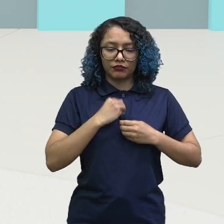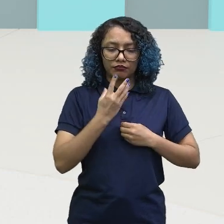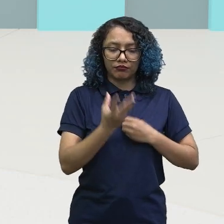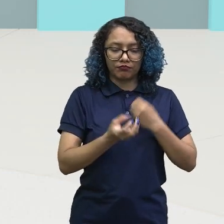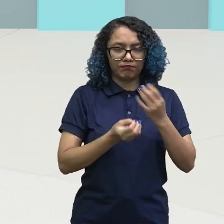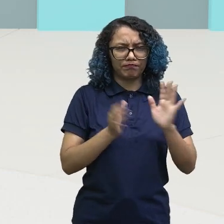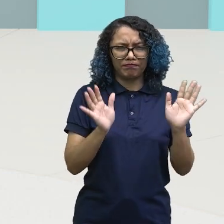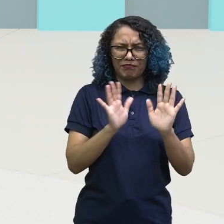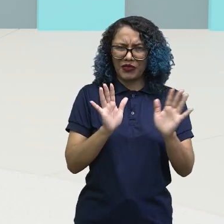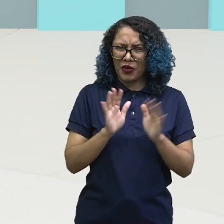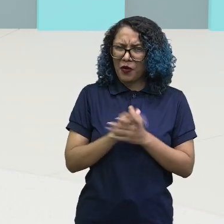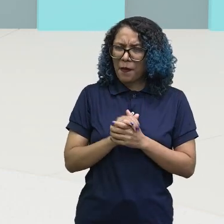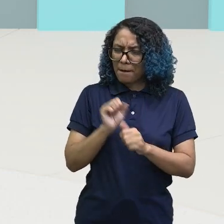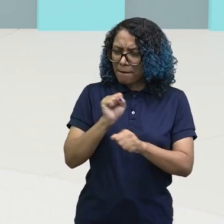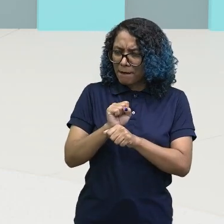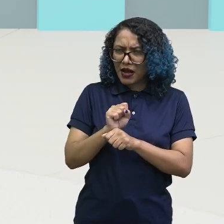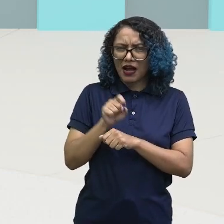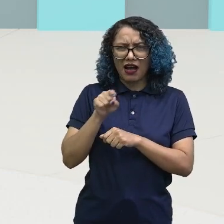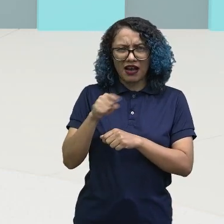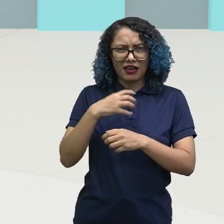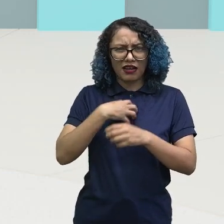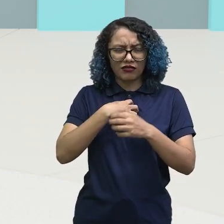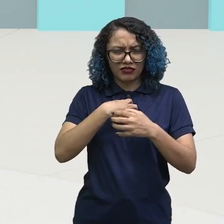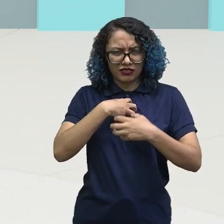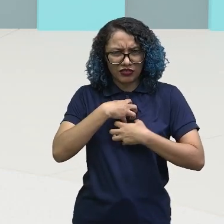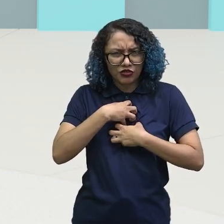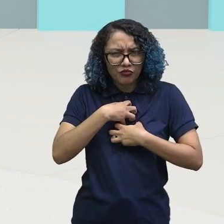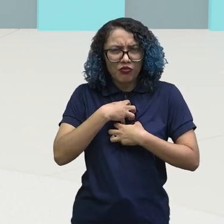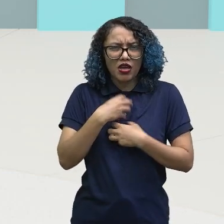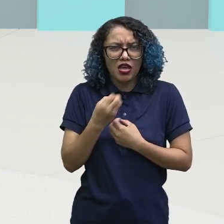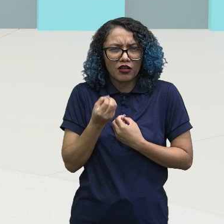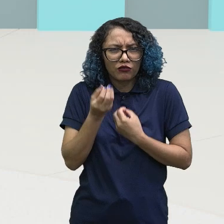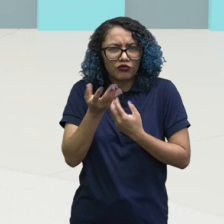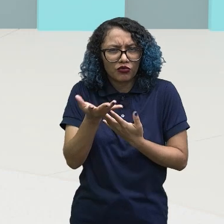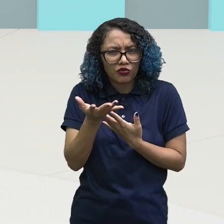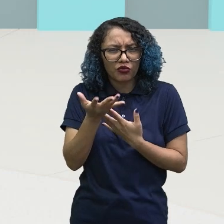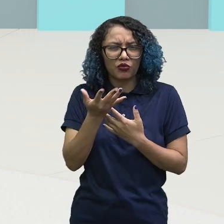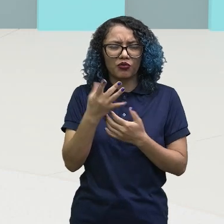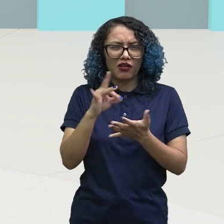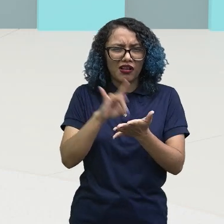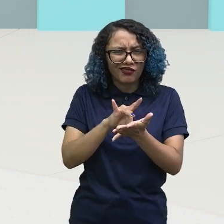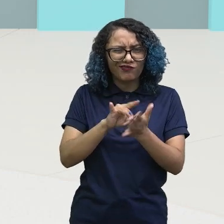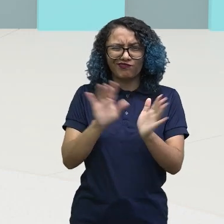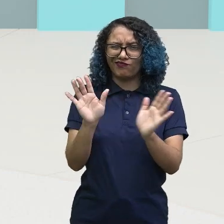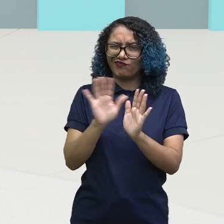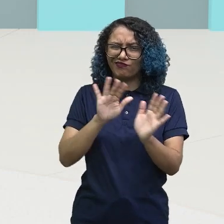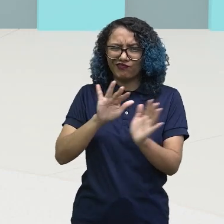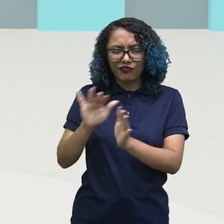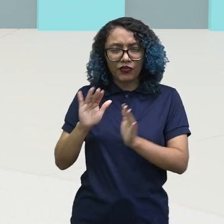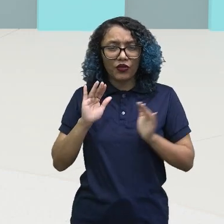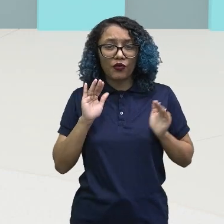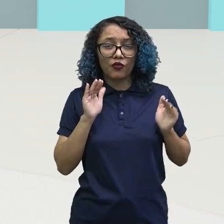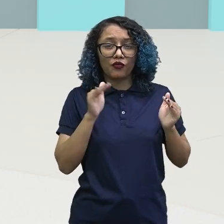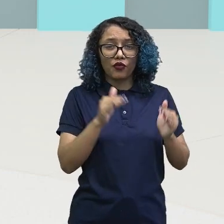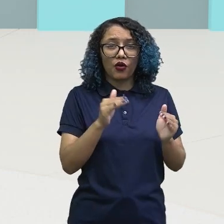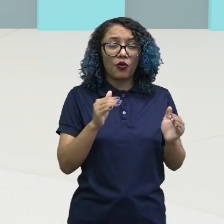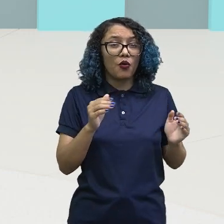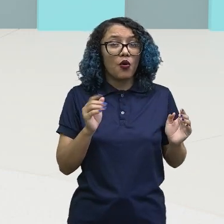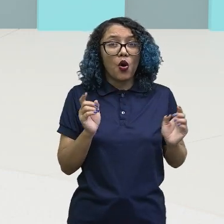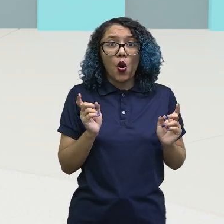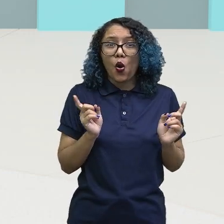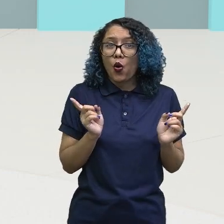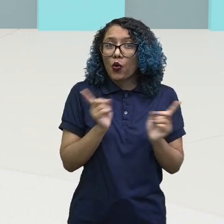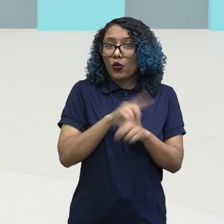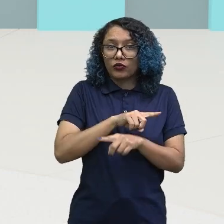isso, deixa de ser besta, a gente não quer falar de sentimento, a gente não quer falar de realidade, como o realismo, o naturalismo. Eu quero ser o oposto disso,